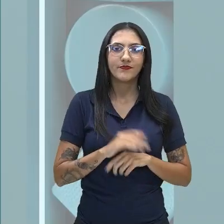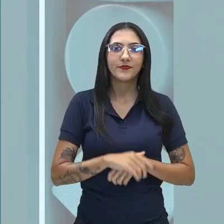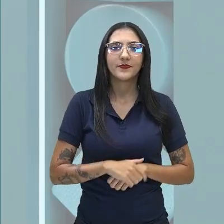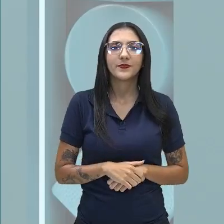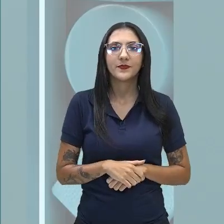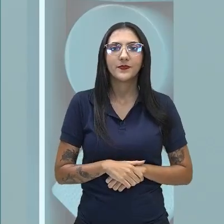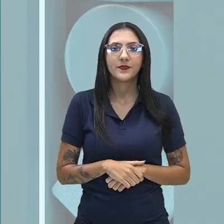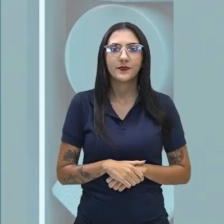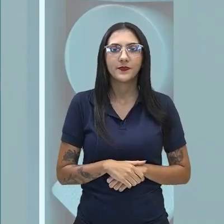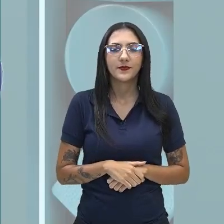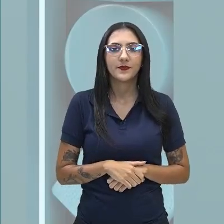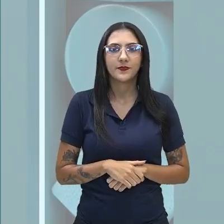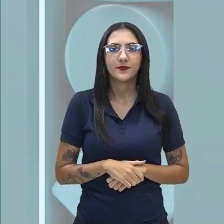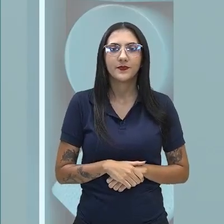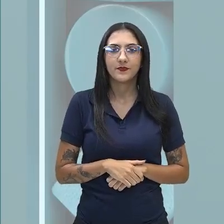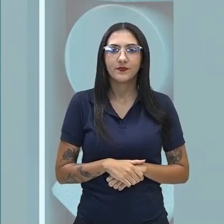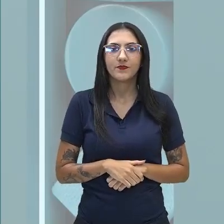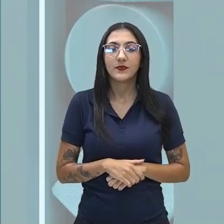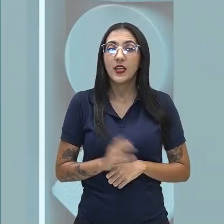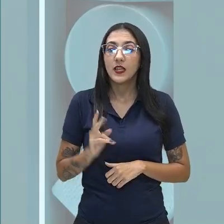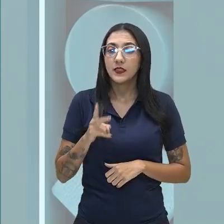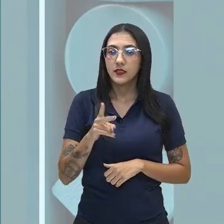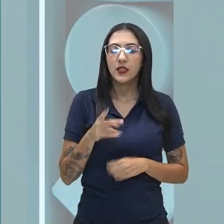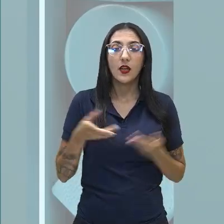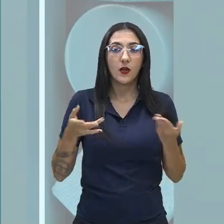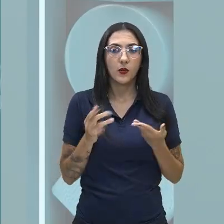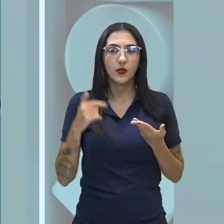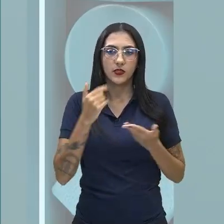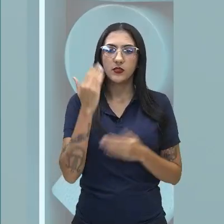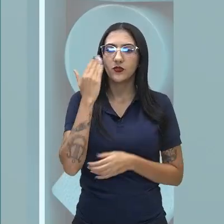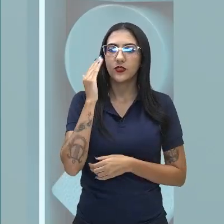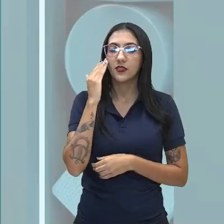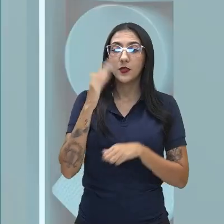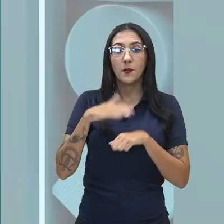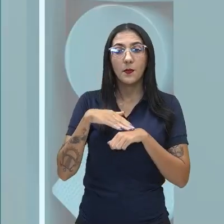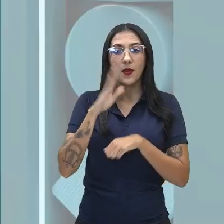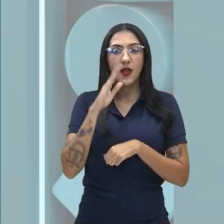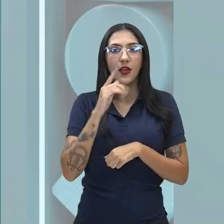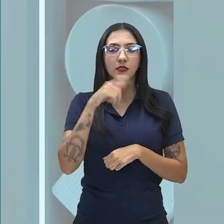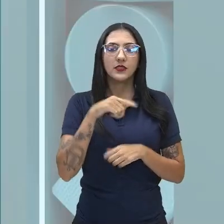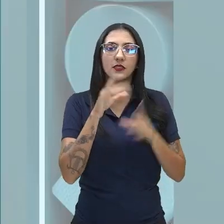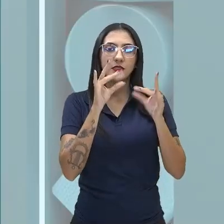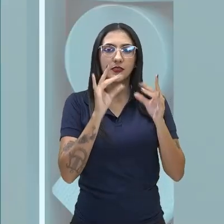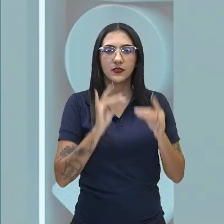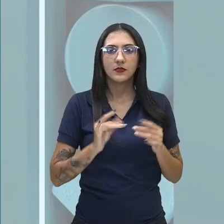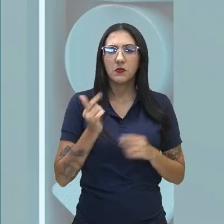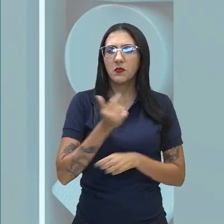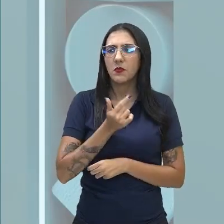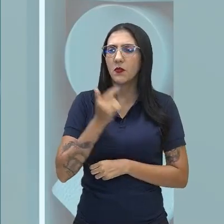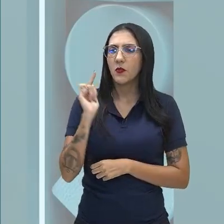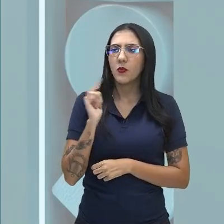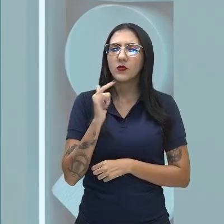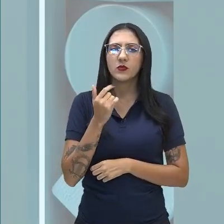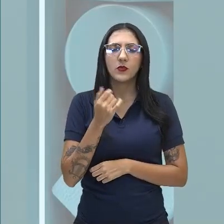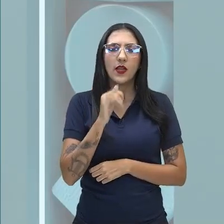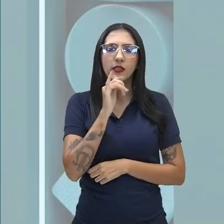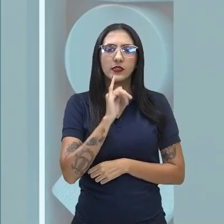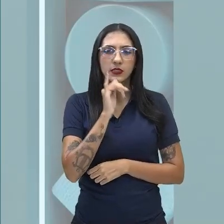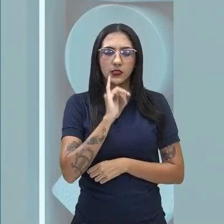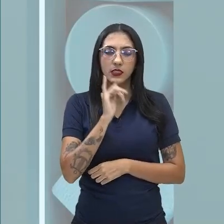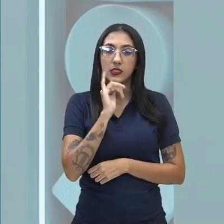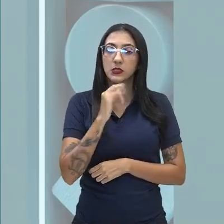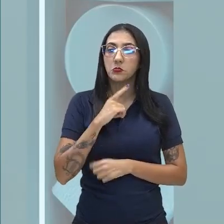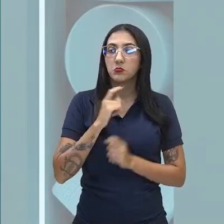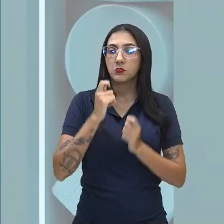Seguindo, então, vamos compreendendo ainda mais, vamos ver um outro exemplo para